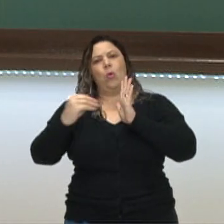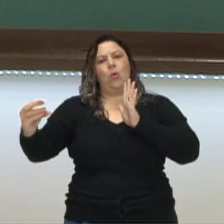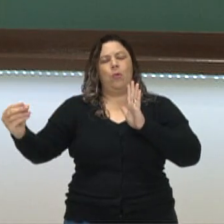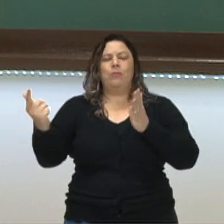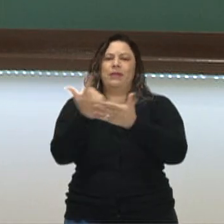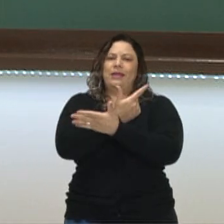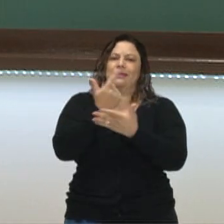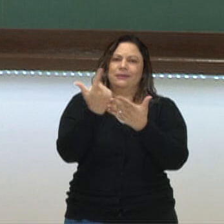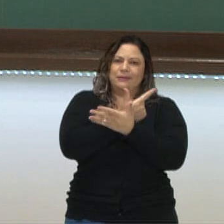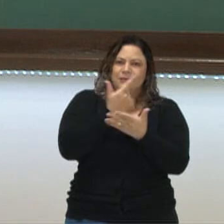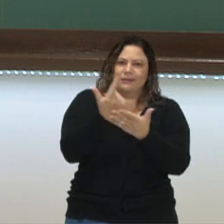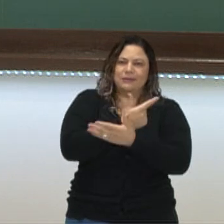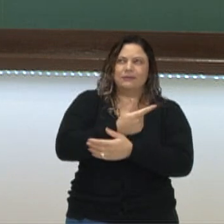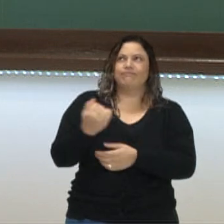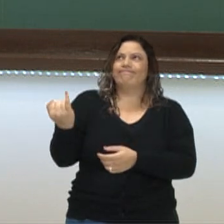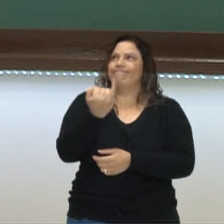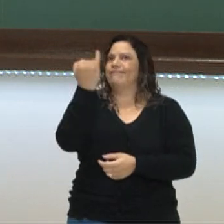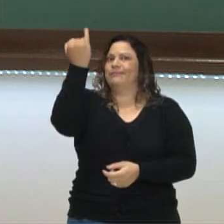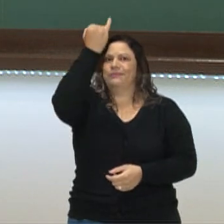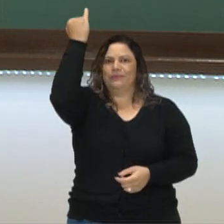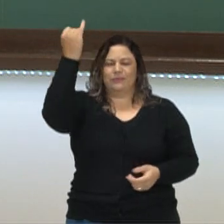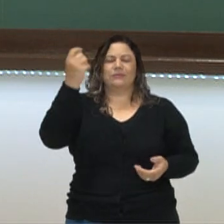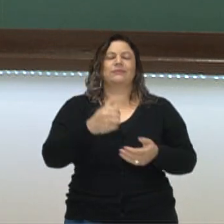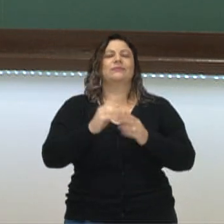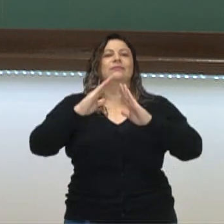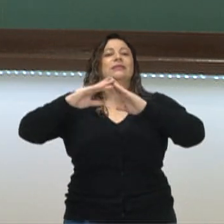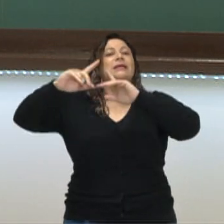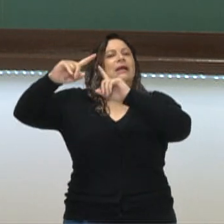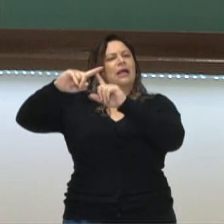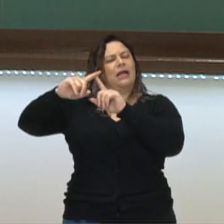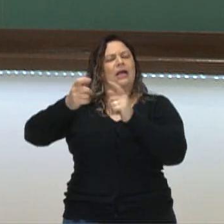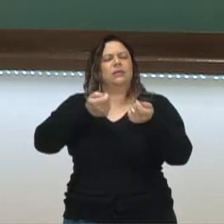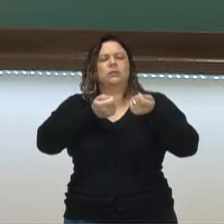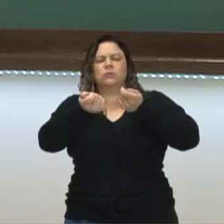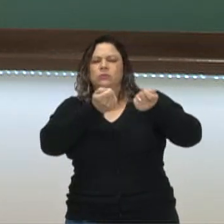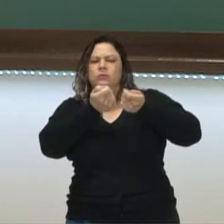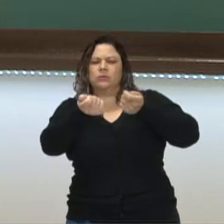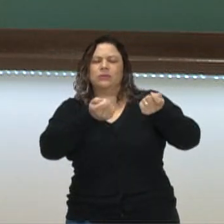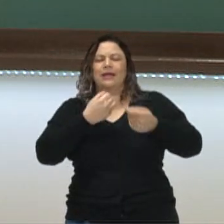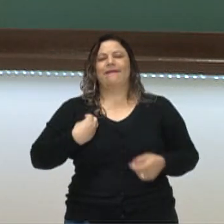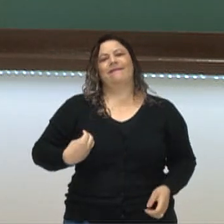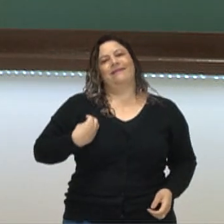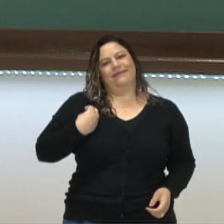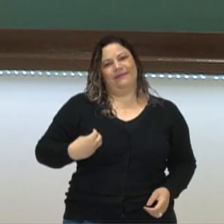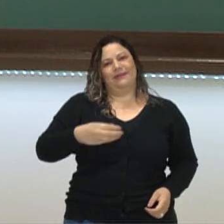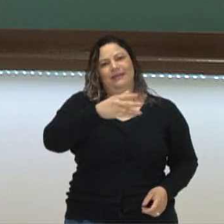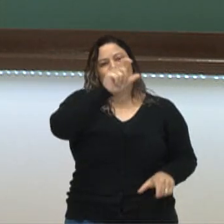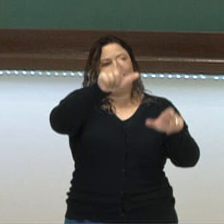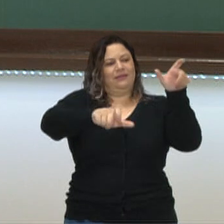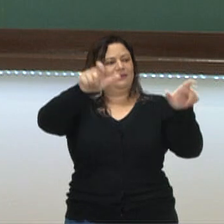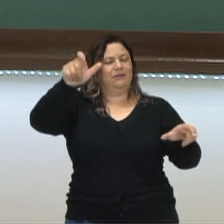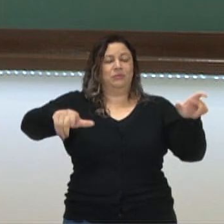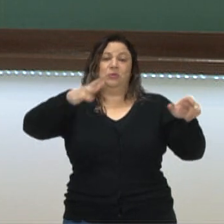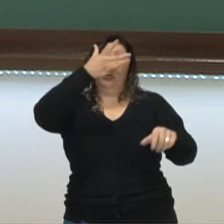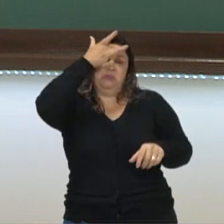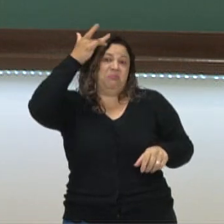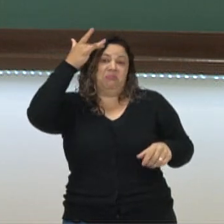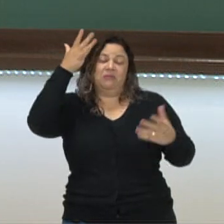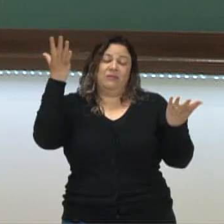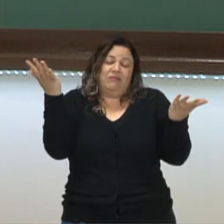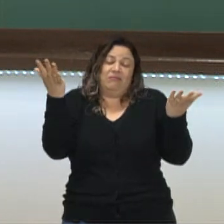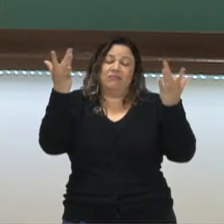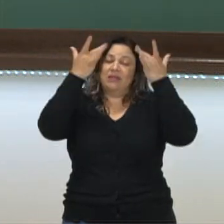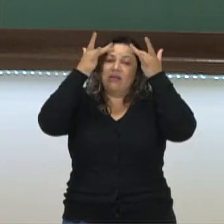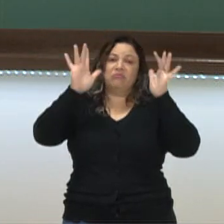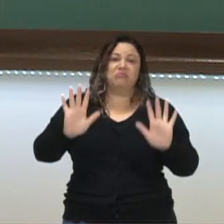tão importante. E a igreja, claro, controlava a vida das pessoas nesse período, né? Como as pessoas não sabiam ler, e